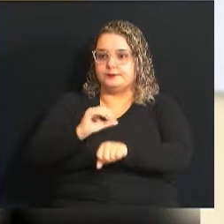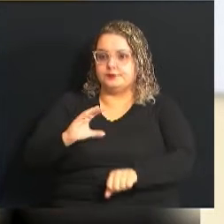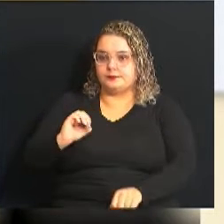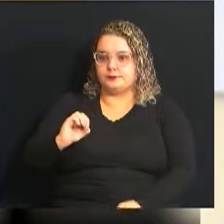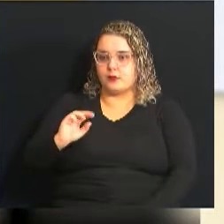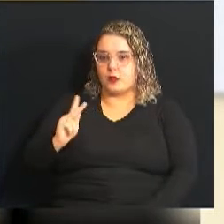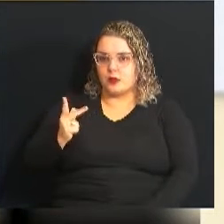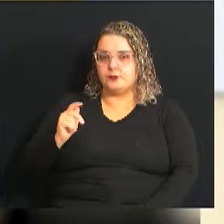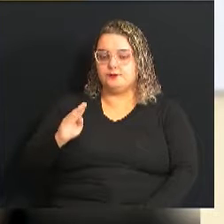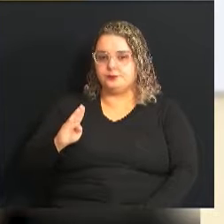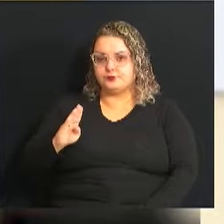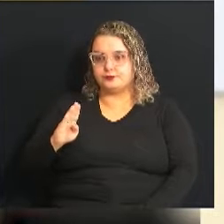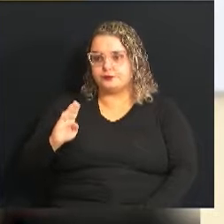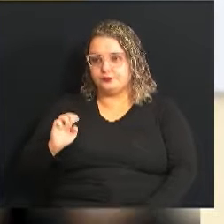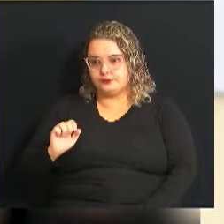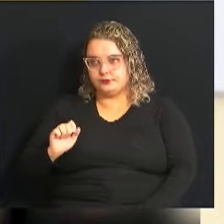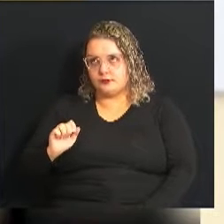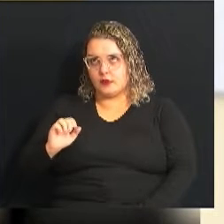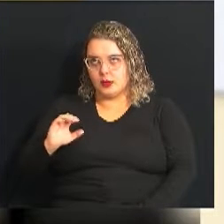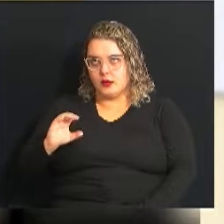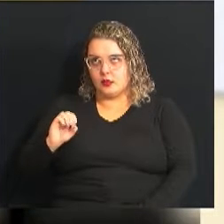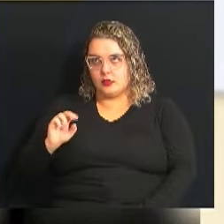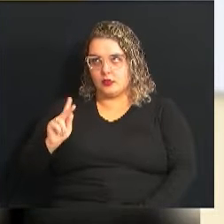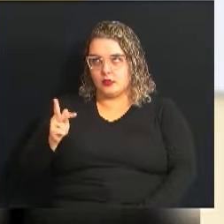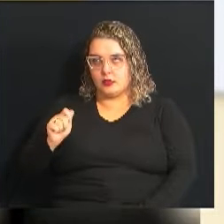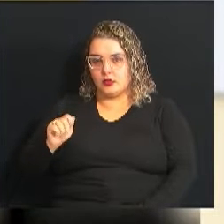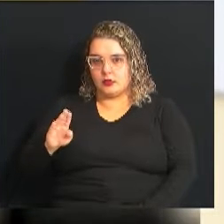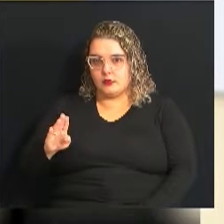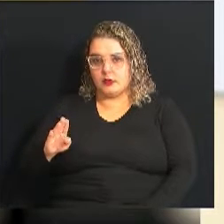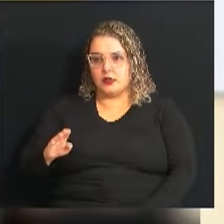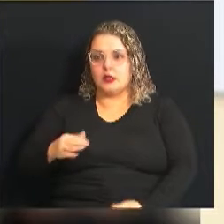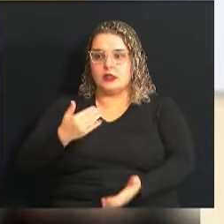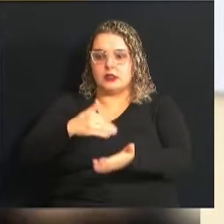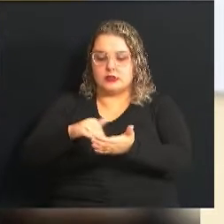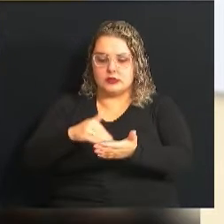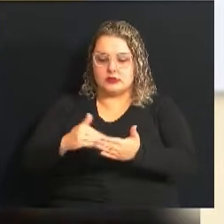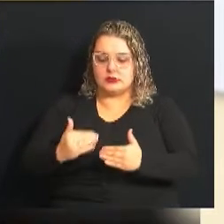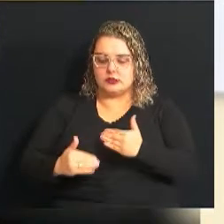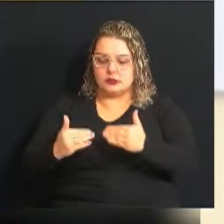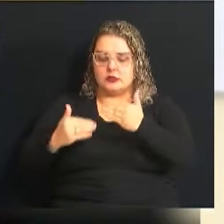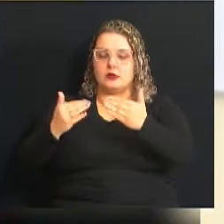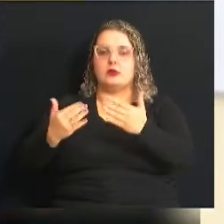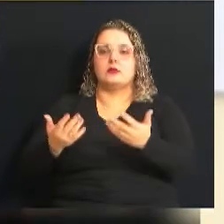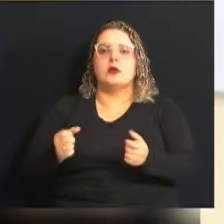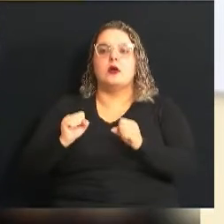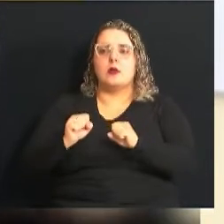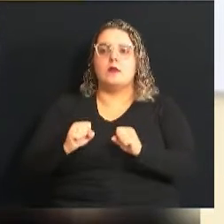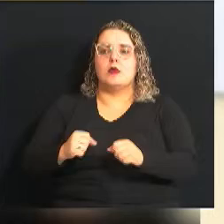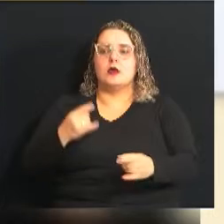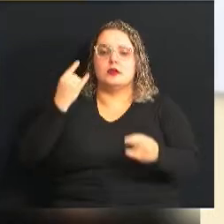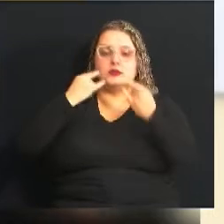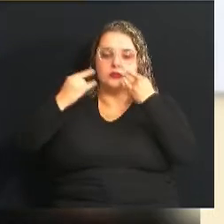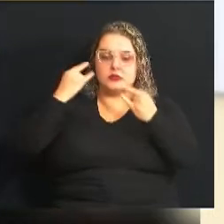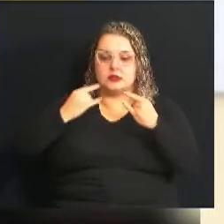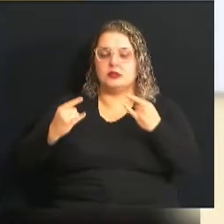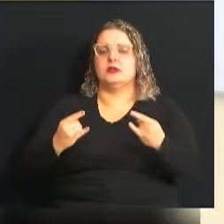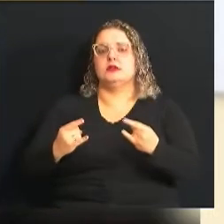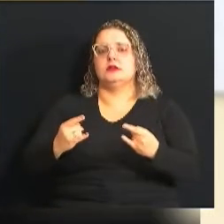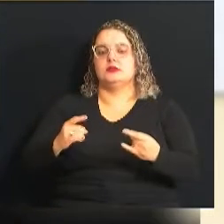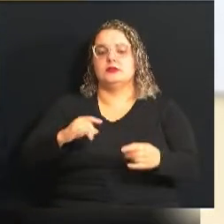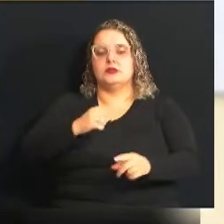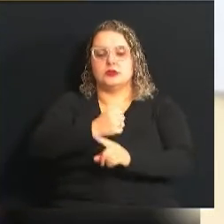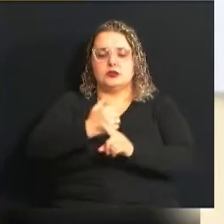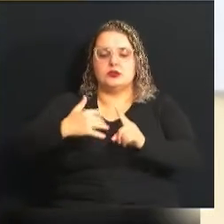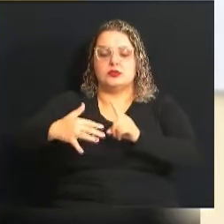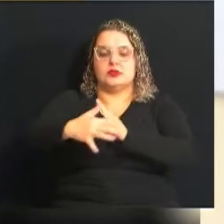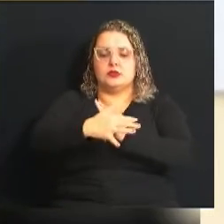Secretaria de Habitação possam realmente desenvolver esses empreendimentos habitacionais de interesse social, né,